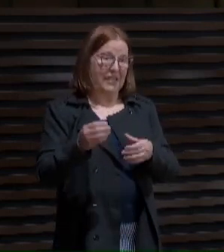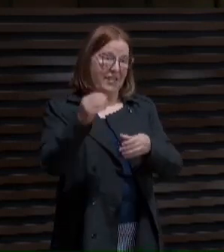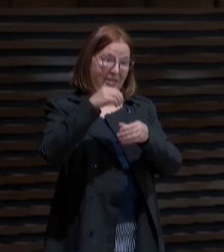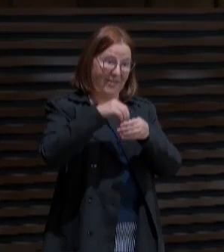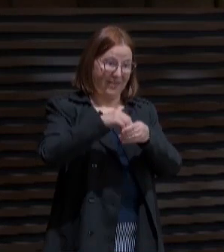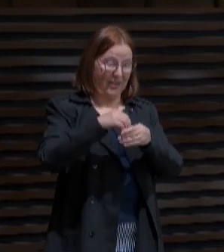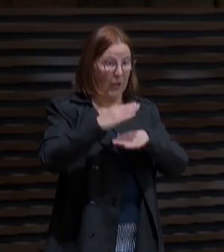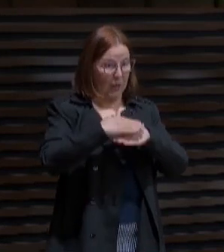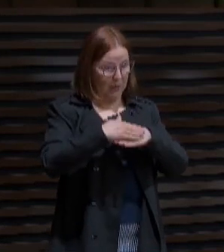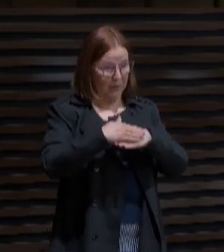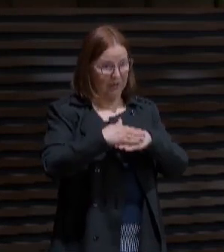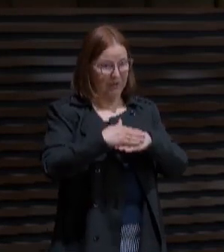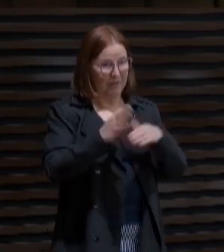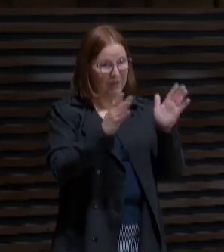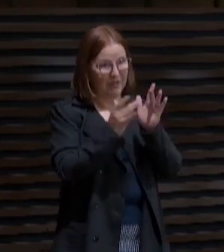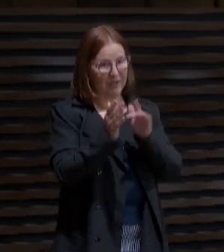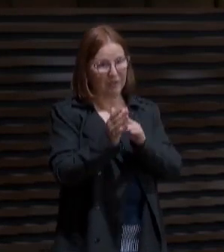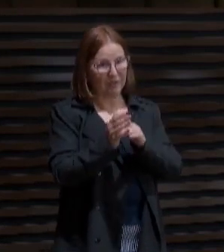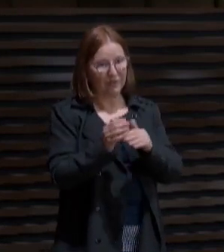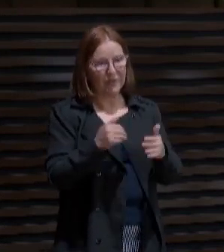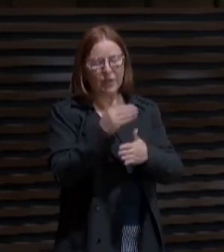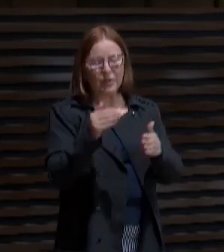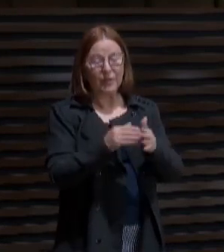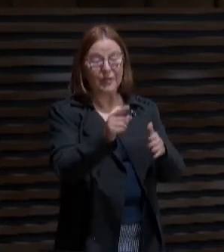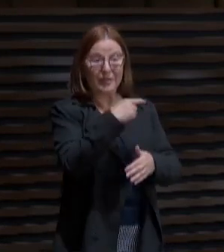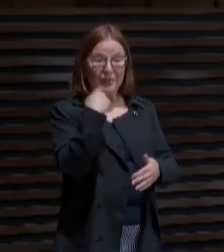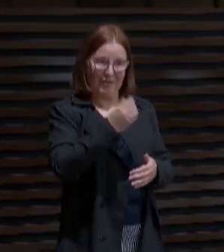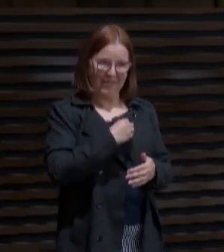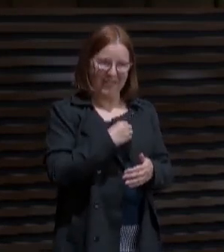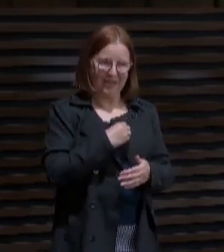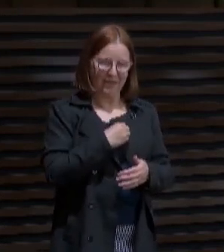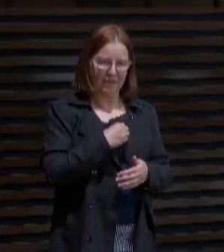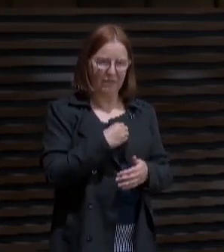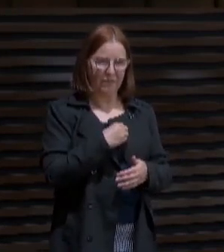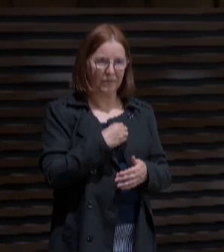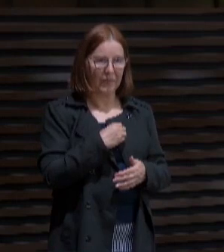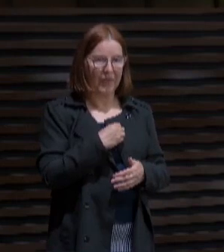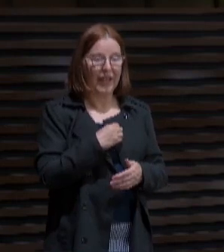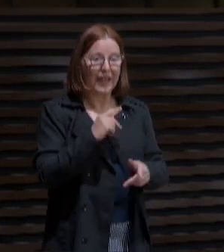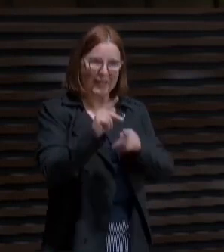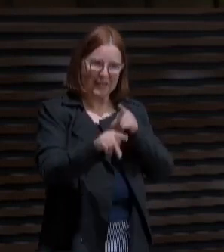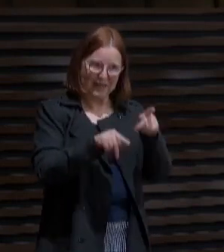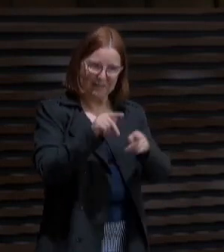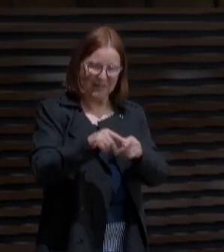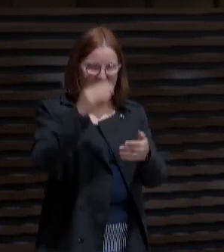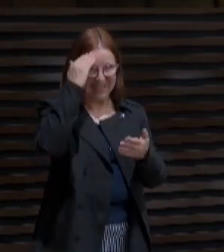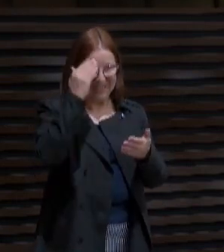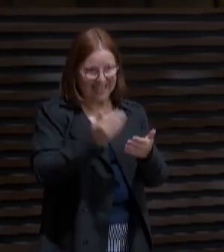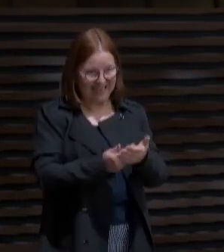nós. Todos os nossos pecados, de quem? Daqueles que creem em Jesus,